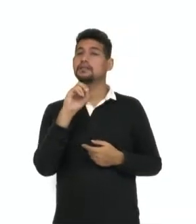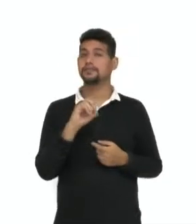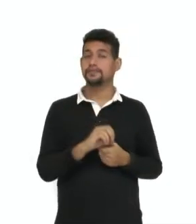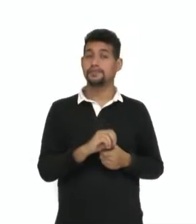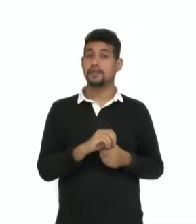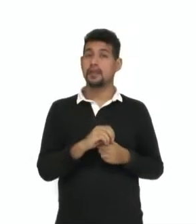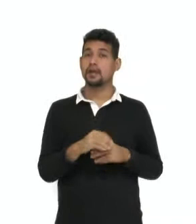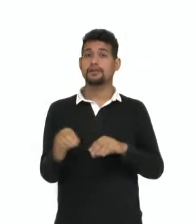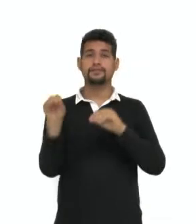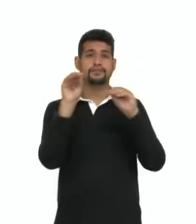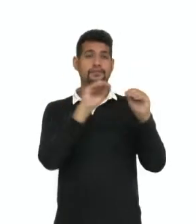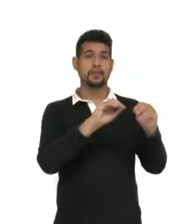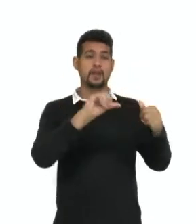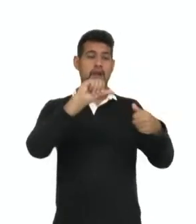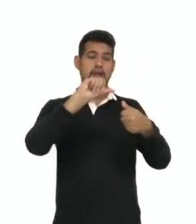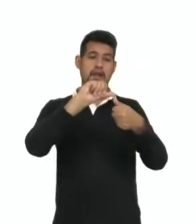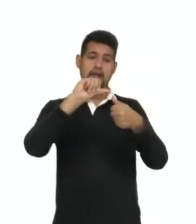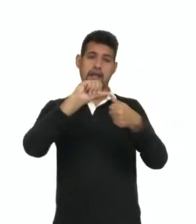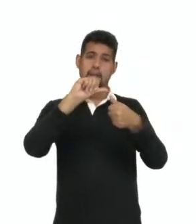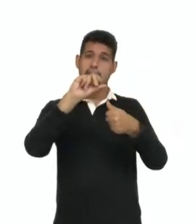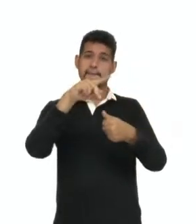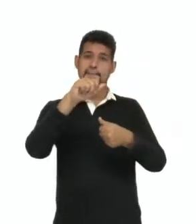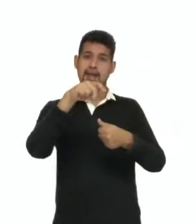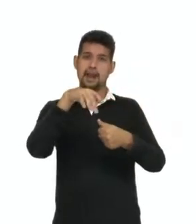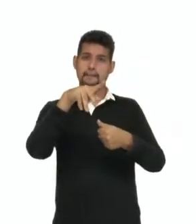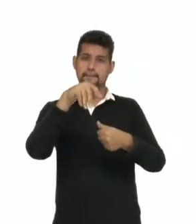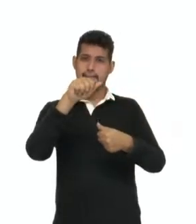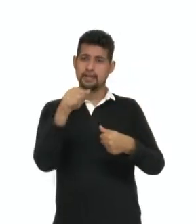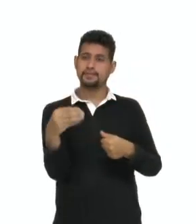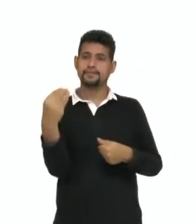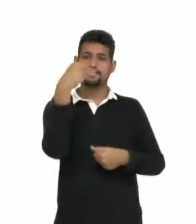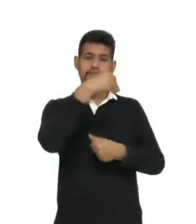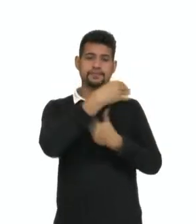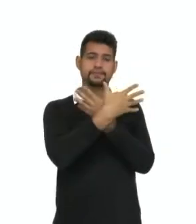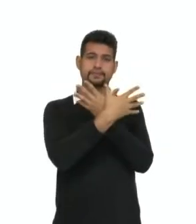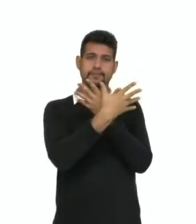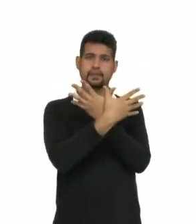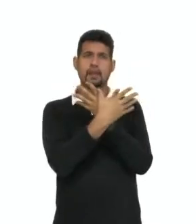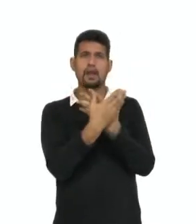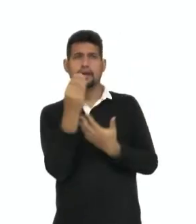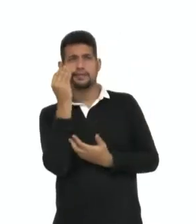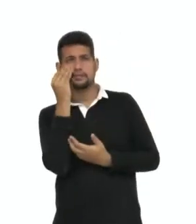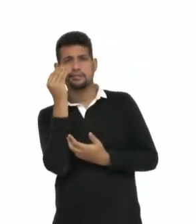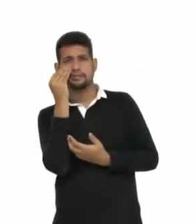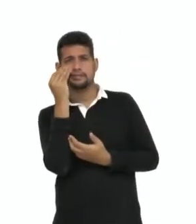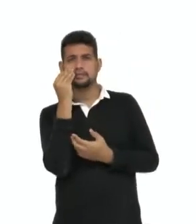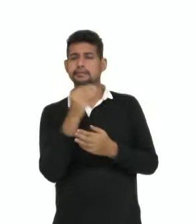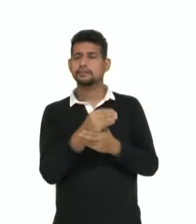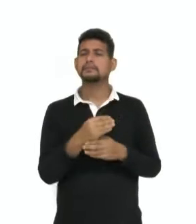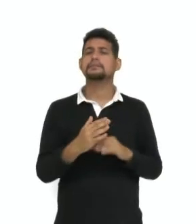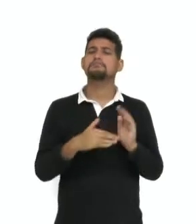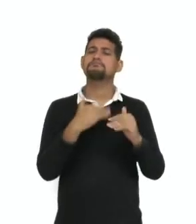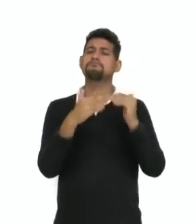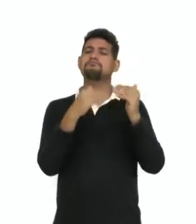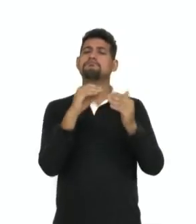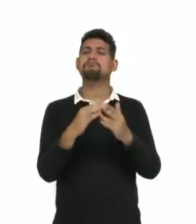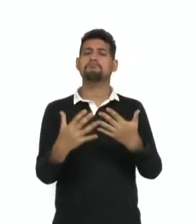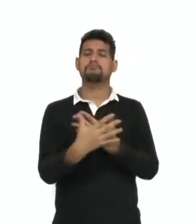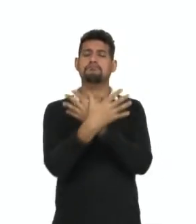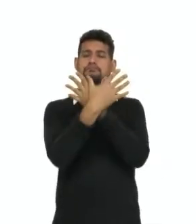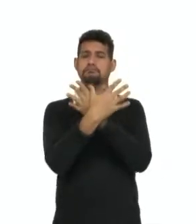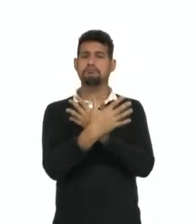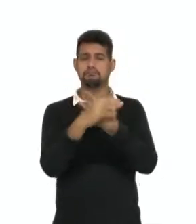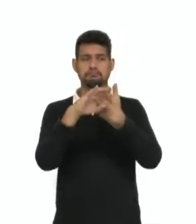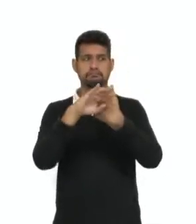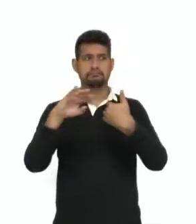cerca de 200 homens em direção às terras incas. A expedição do Pizarro encontrou o Império Inca dividido por conta